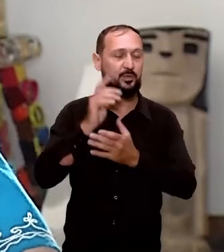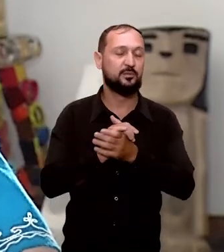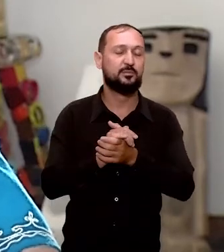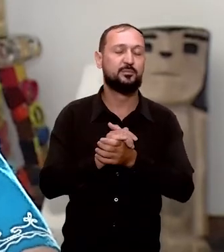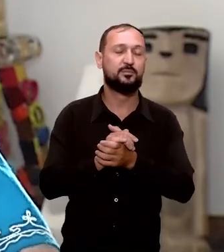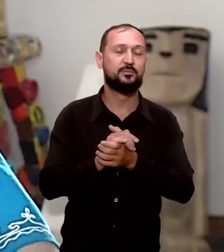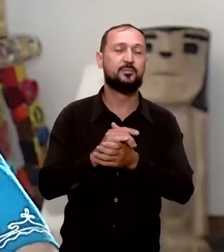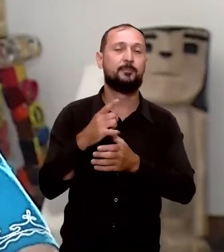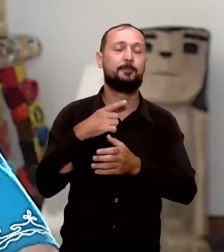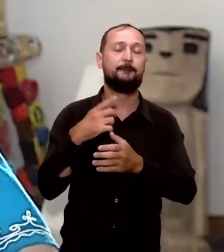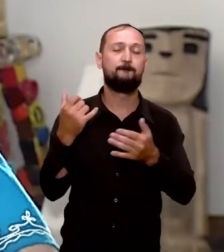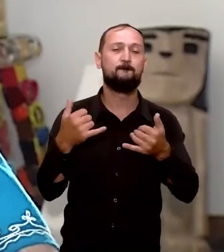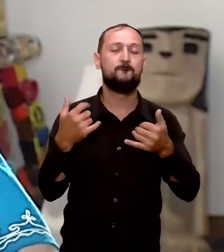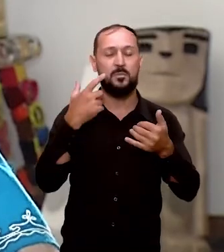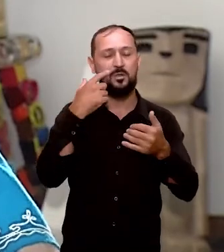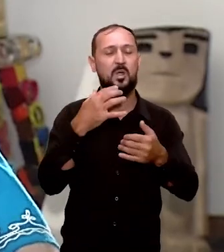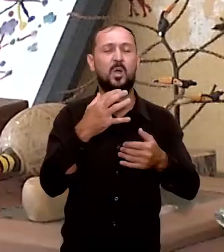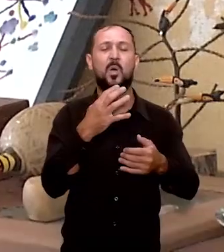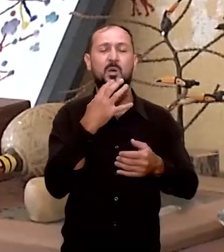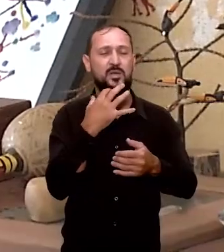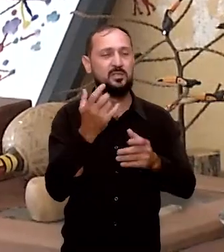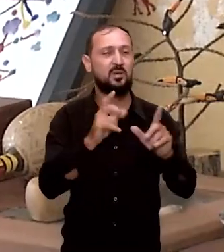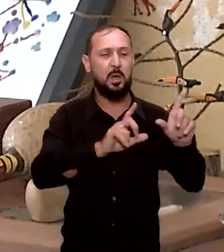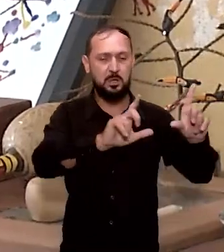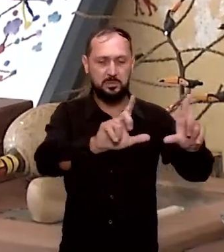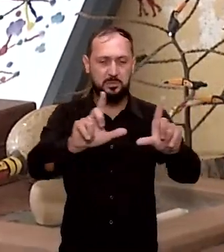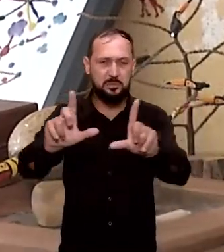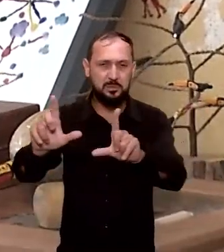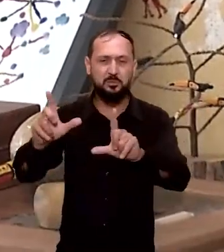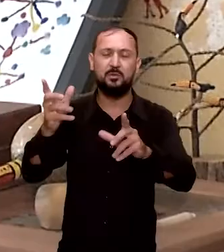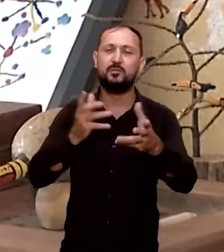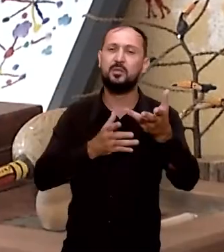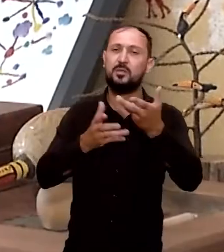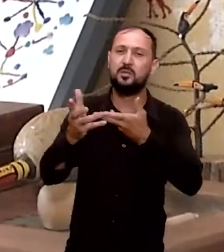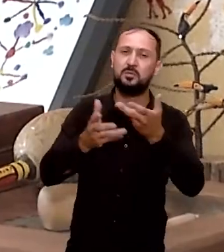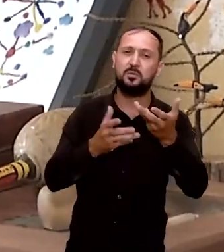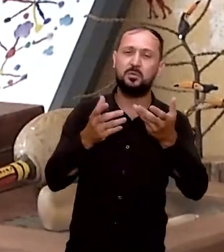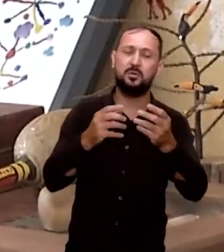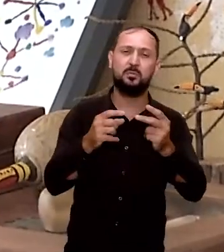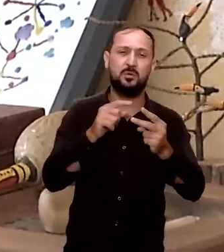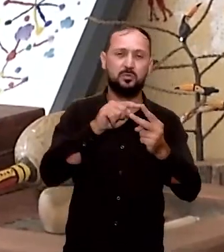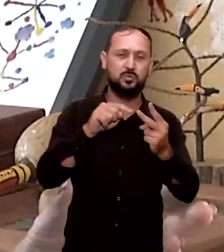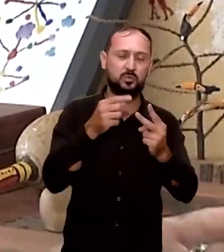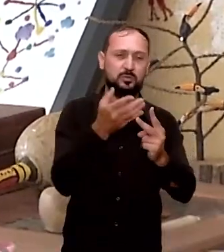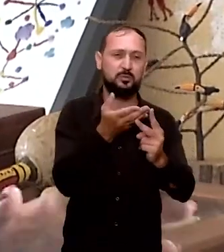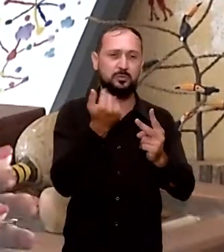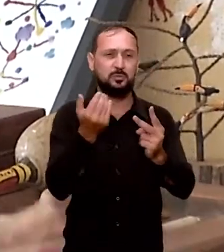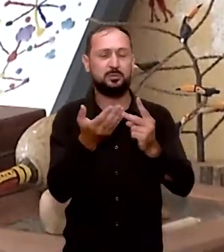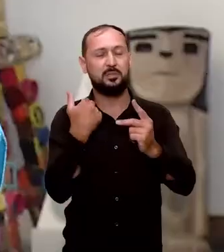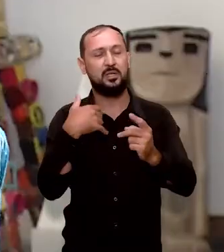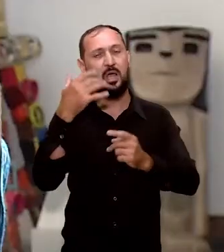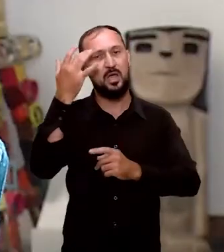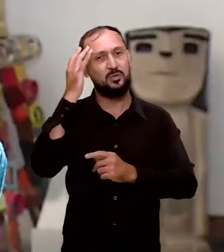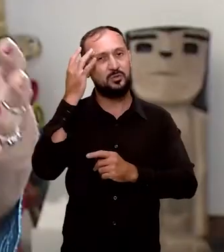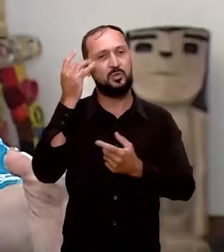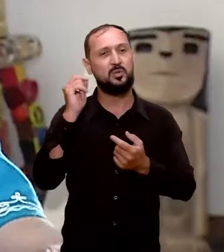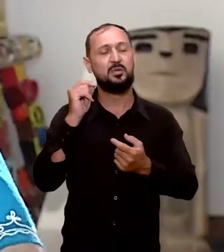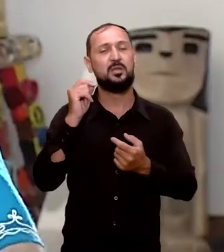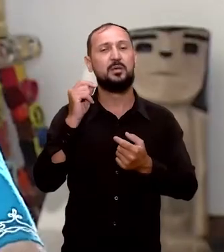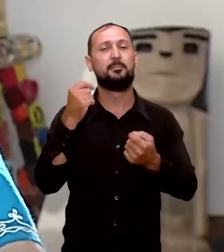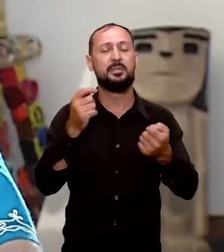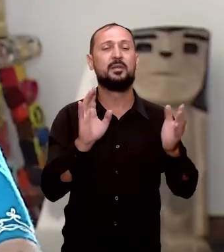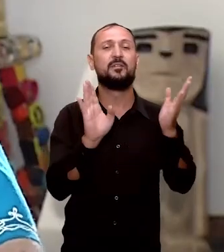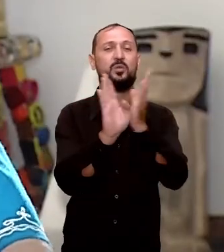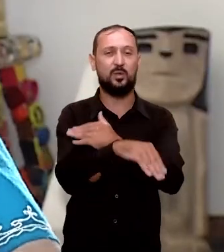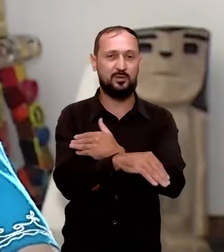em São Paulo. Então, o Edmar teve contato com todas as minhas obras, ele deve ter trocado umas 2 ou